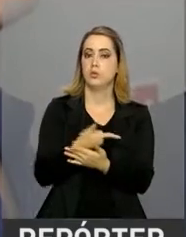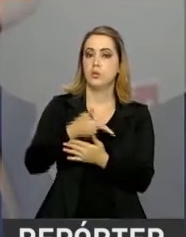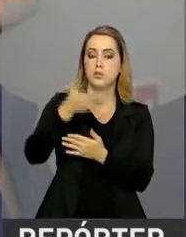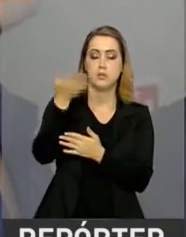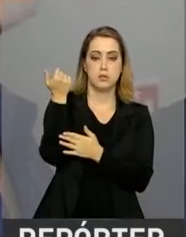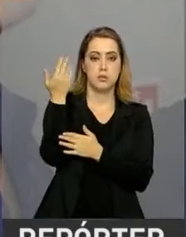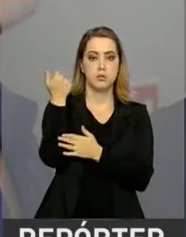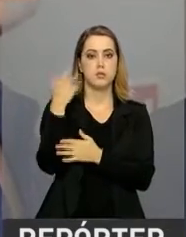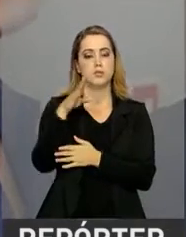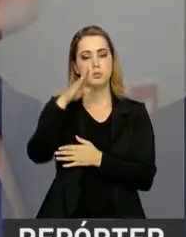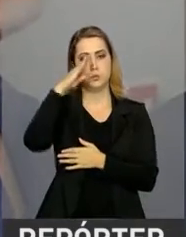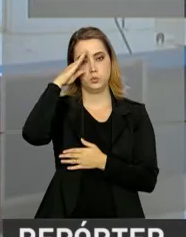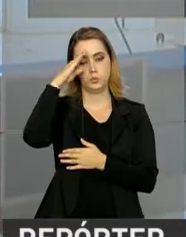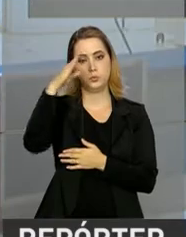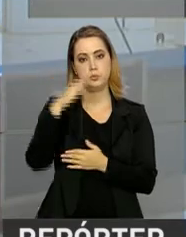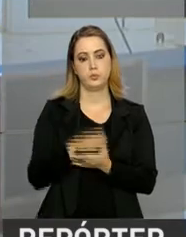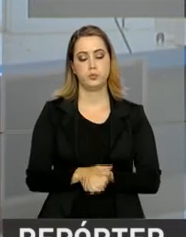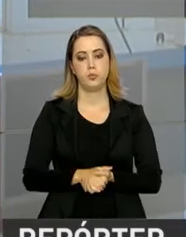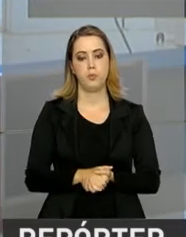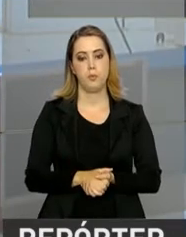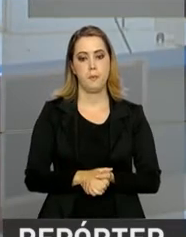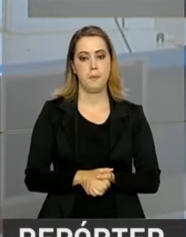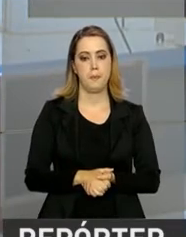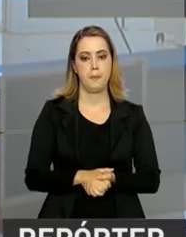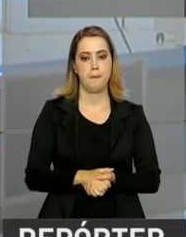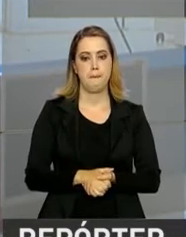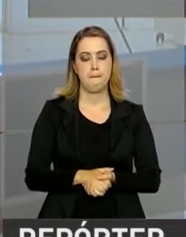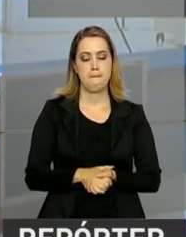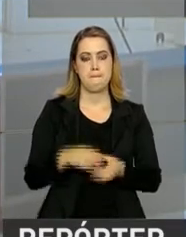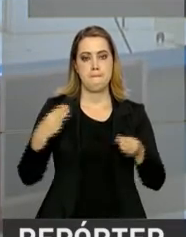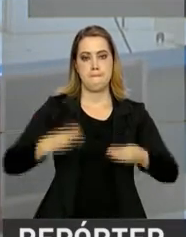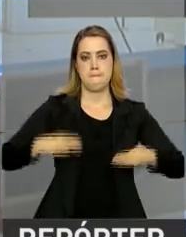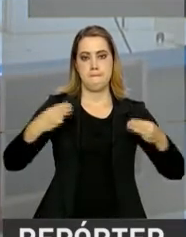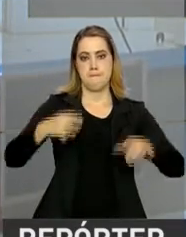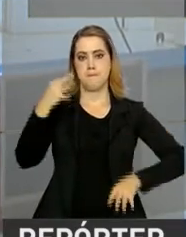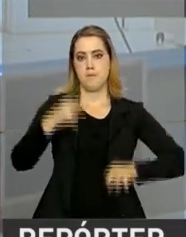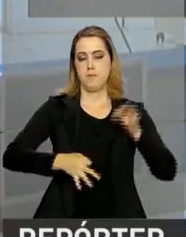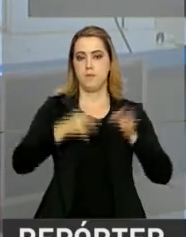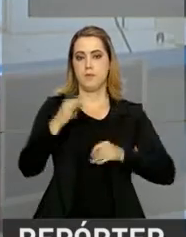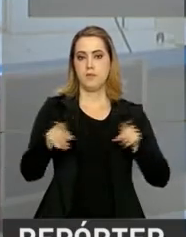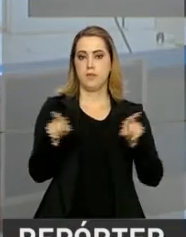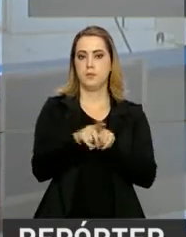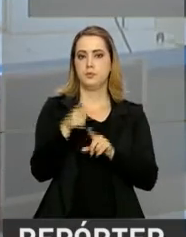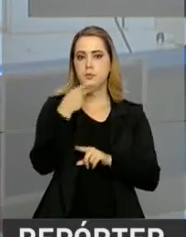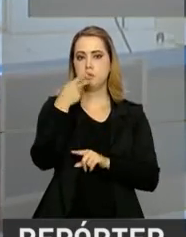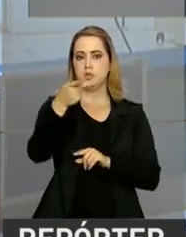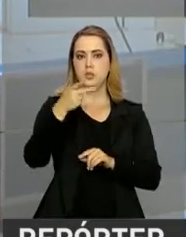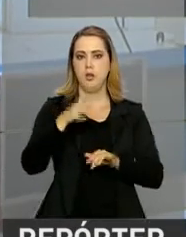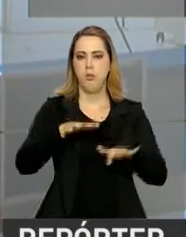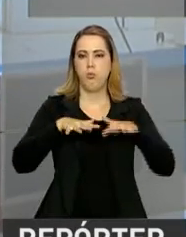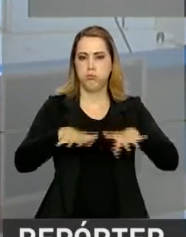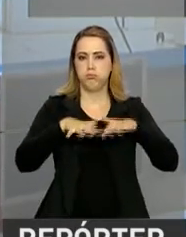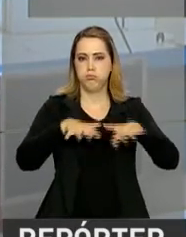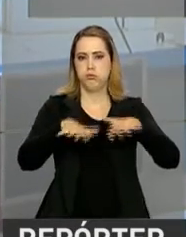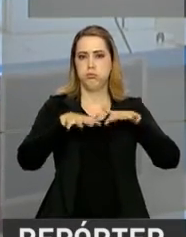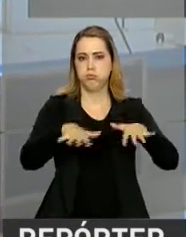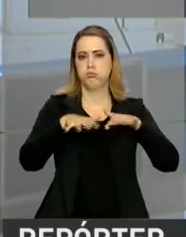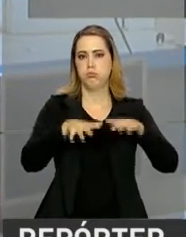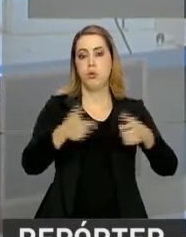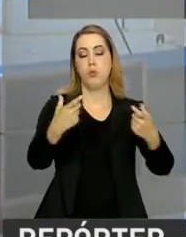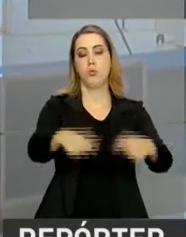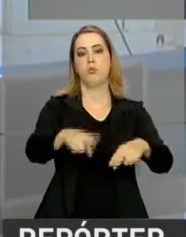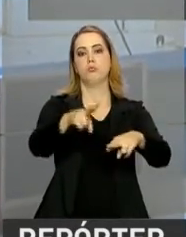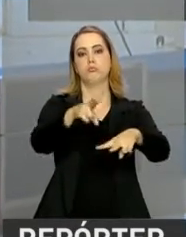foi durante a ditadura militar. O ministro da Justiça também falou sobre as rebeliões que têm ocorrido em alguns presídios